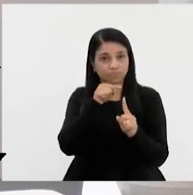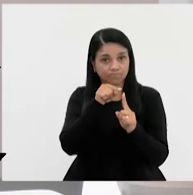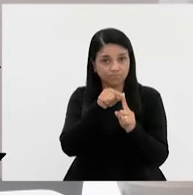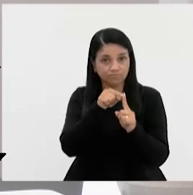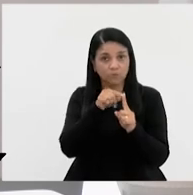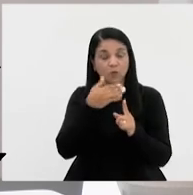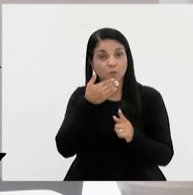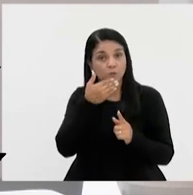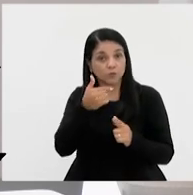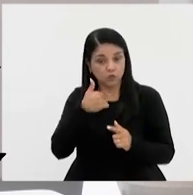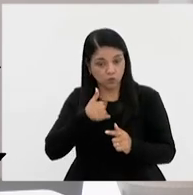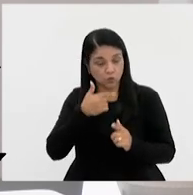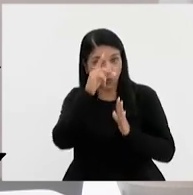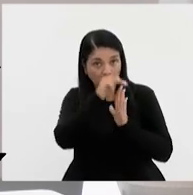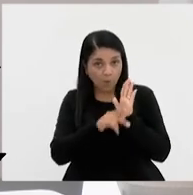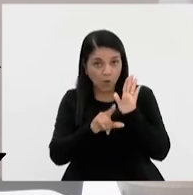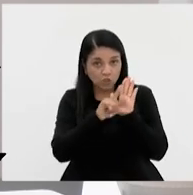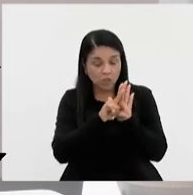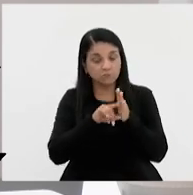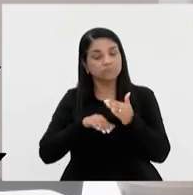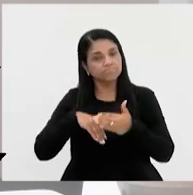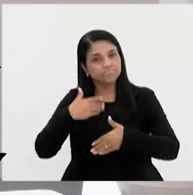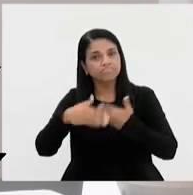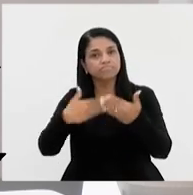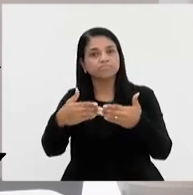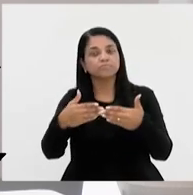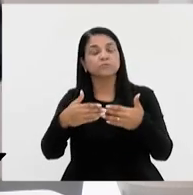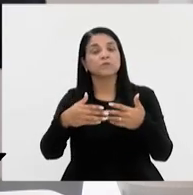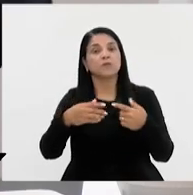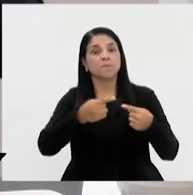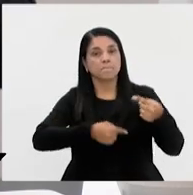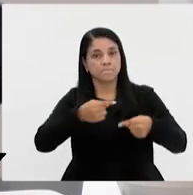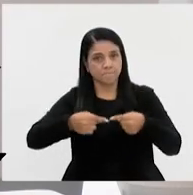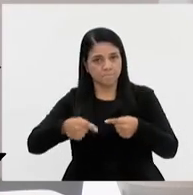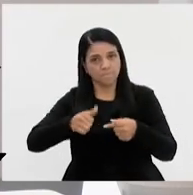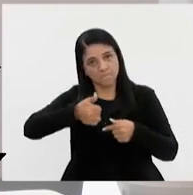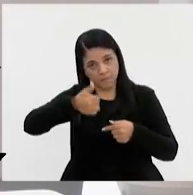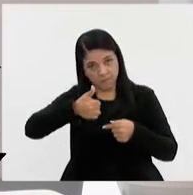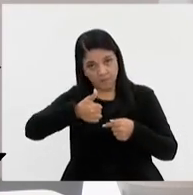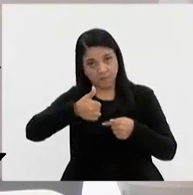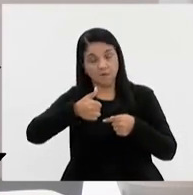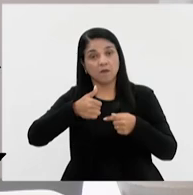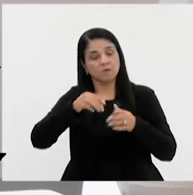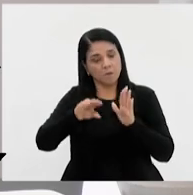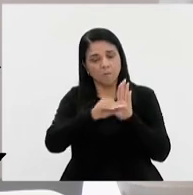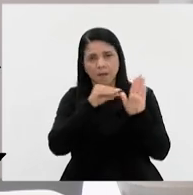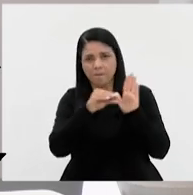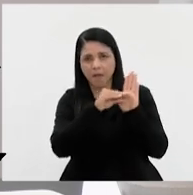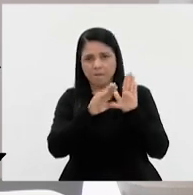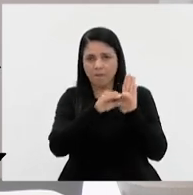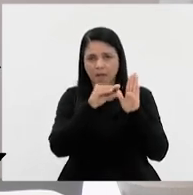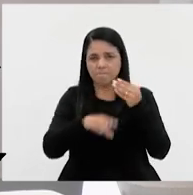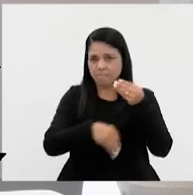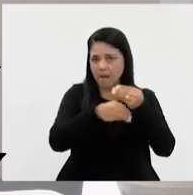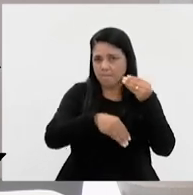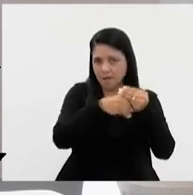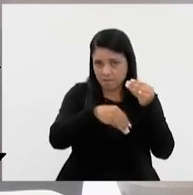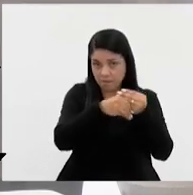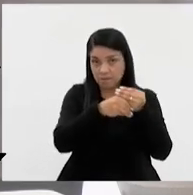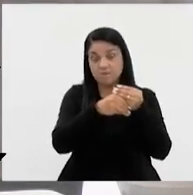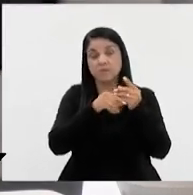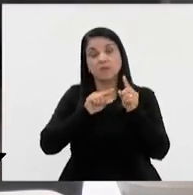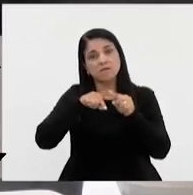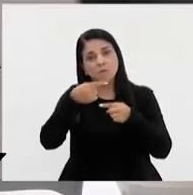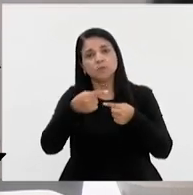o meu apelo aqui, é fazer o projeto andar, está em primeira, vai receber uma enxurrada de emendas e a gente chega numa... É